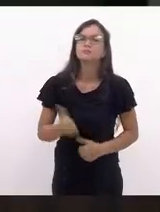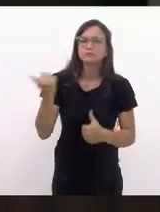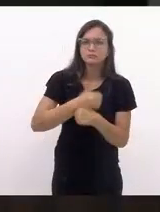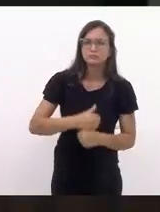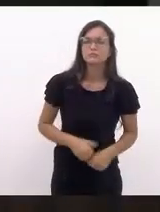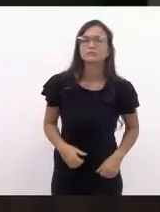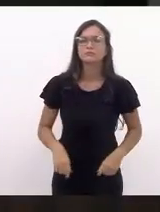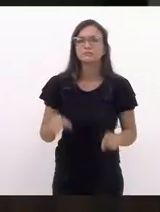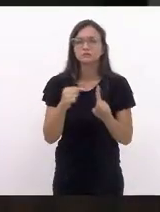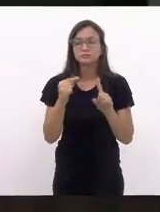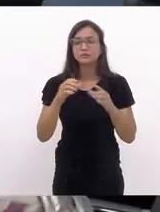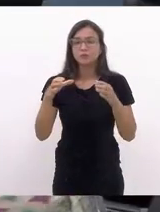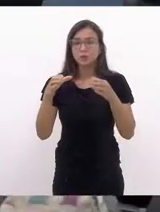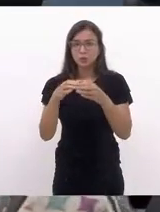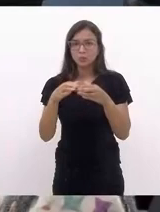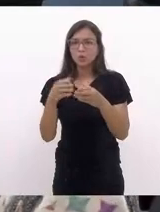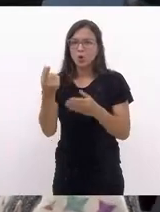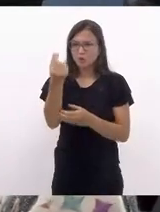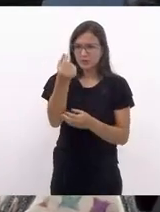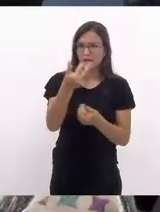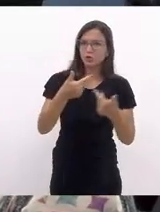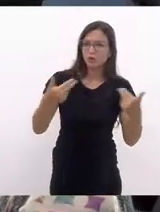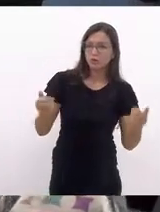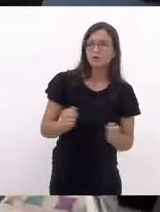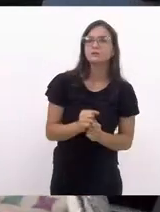orçamento Deputado Marcus Miller